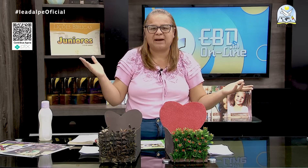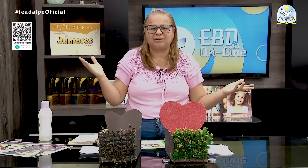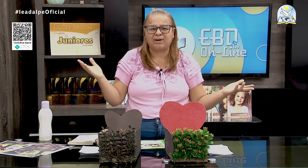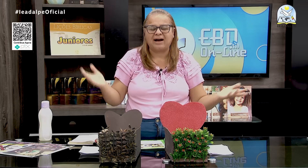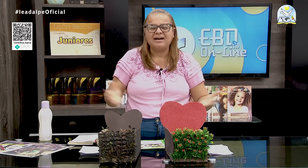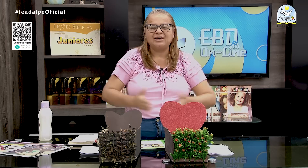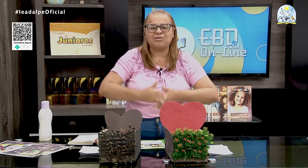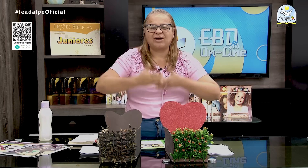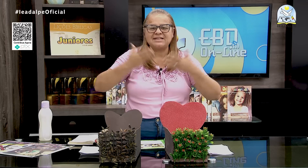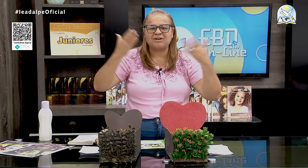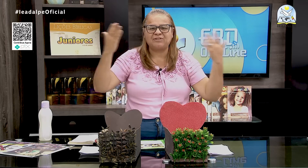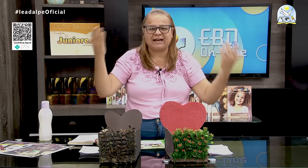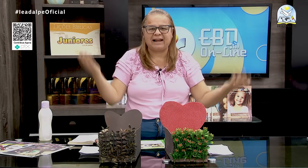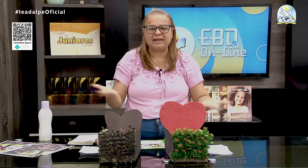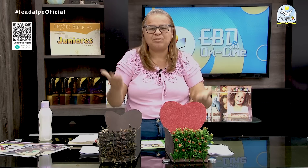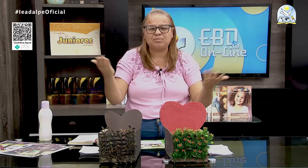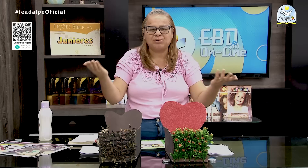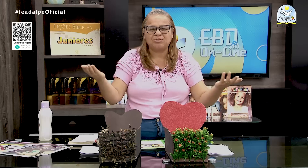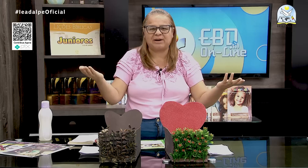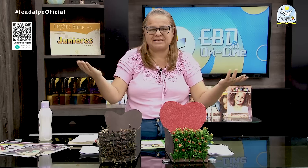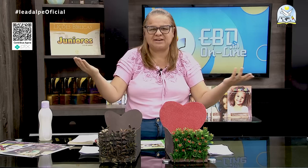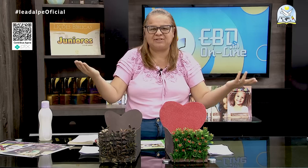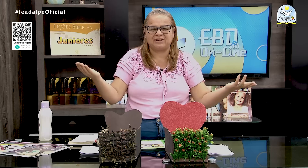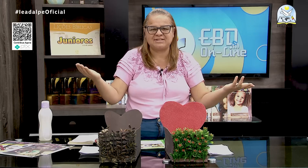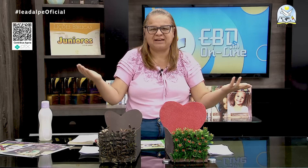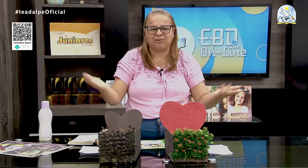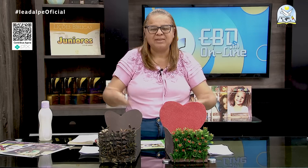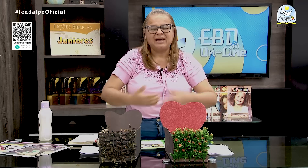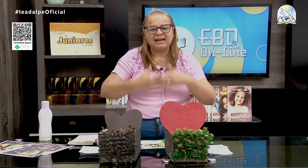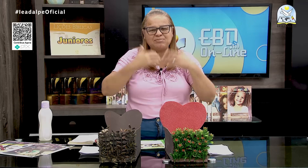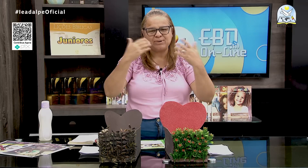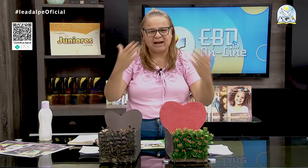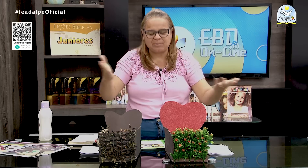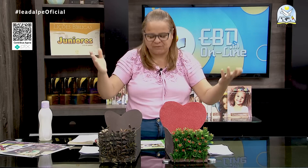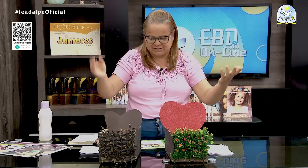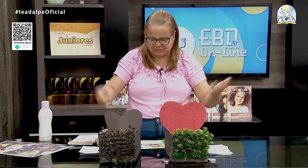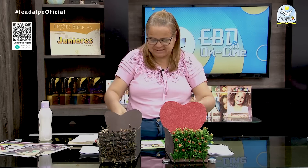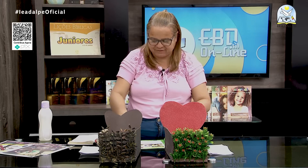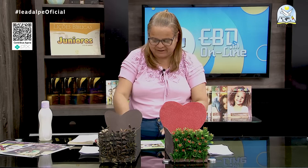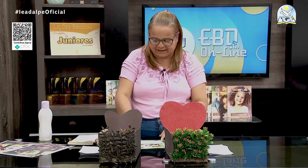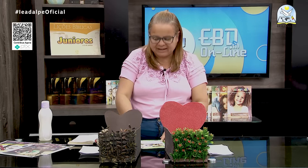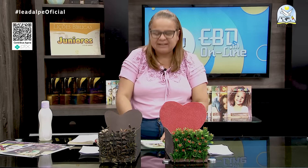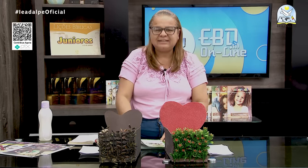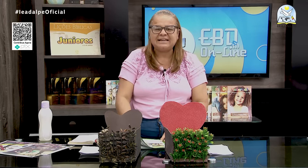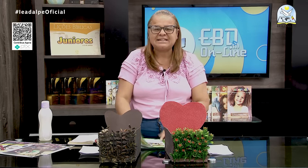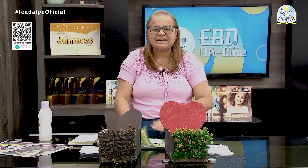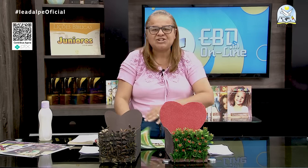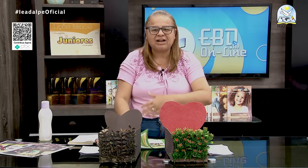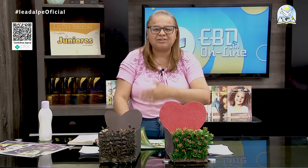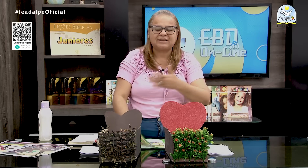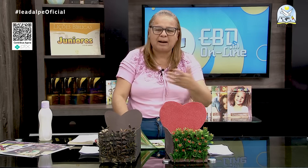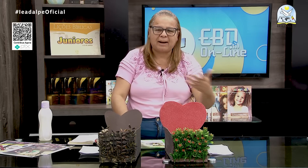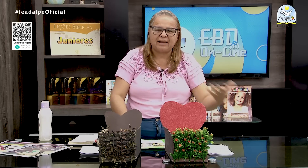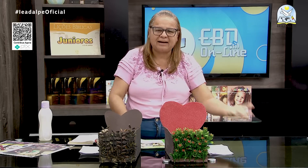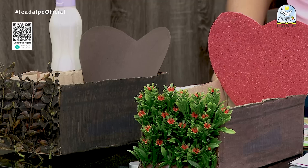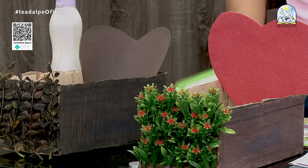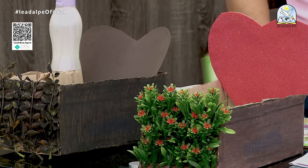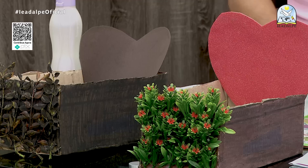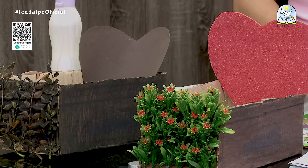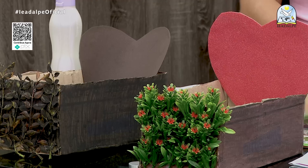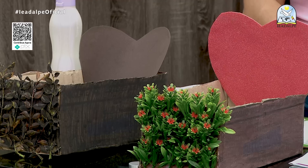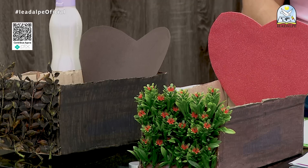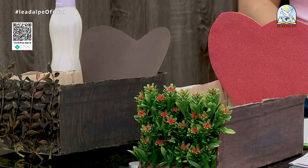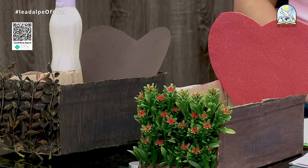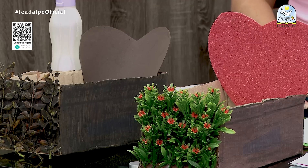vai nos perdoar e o coração fica limpo e puro para servir ao Senhor e por aí professor você vai destrinchando trabalhando